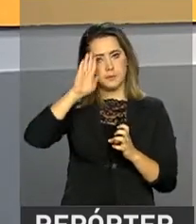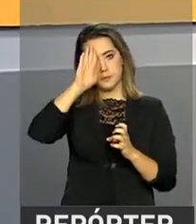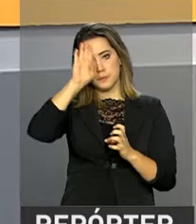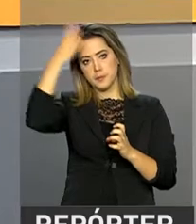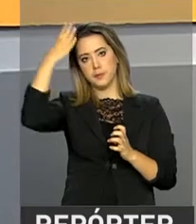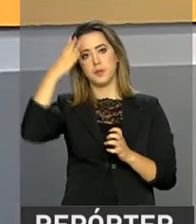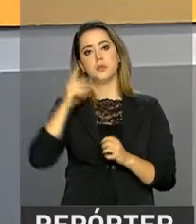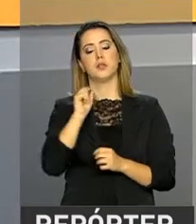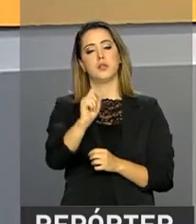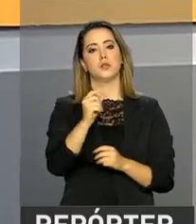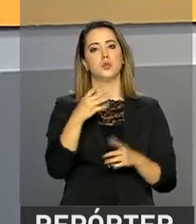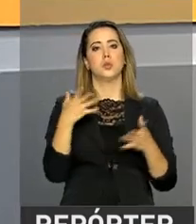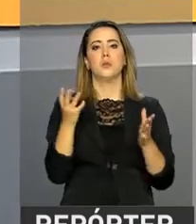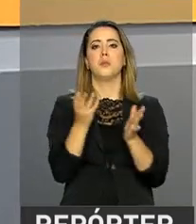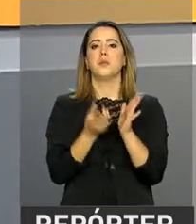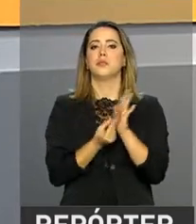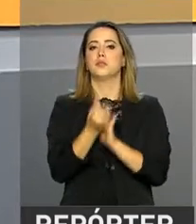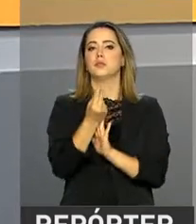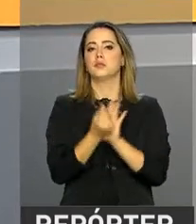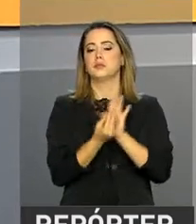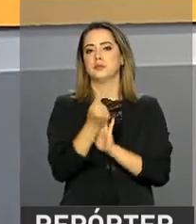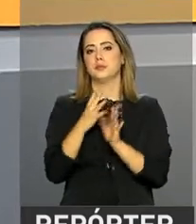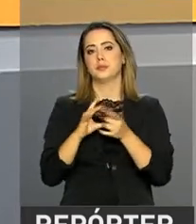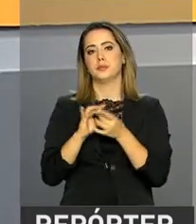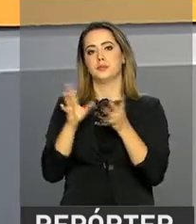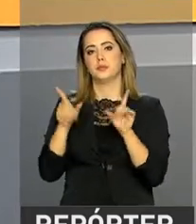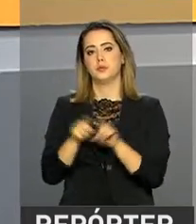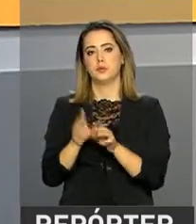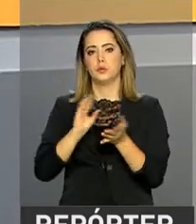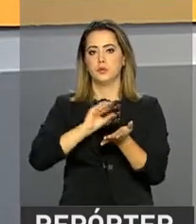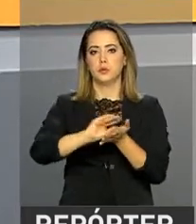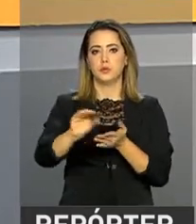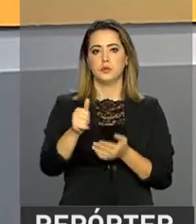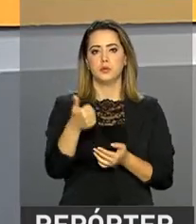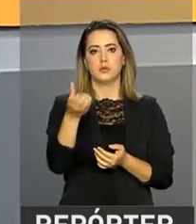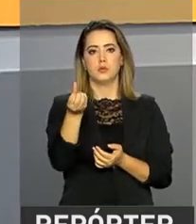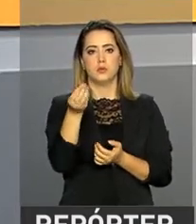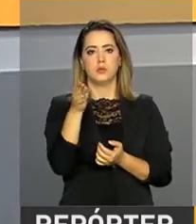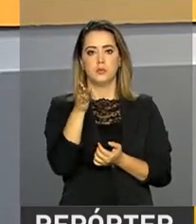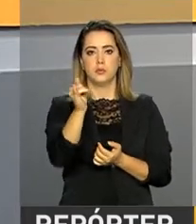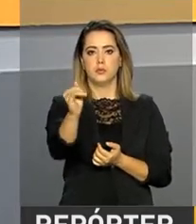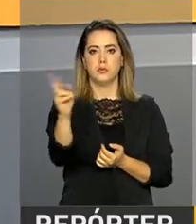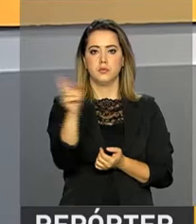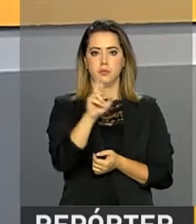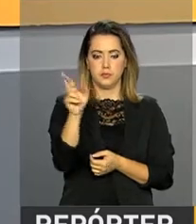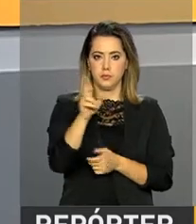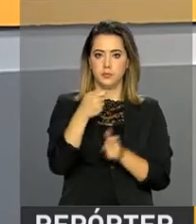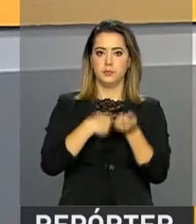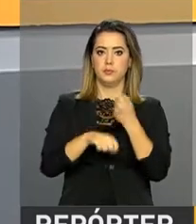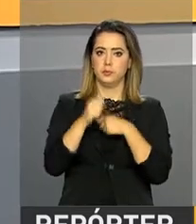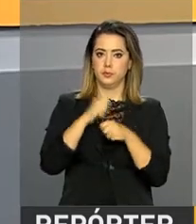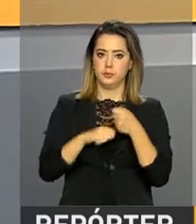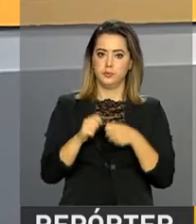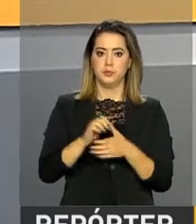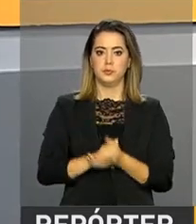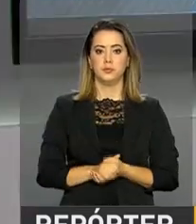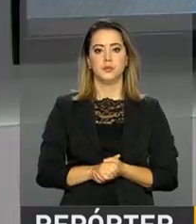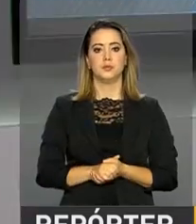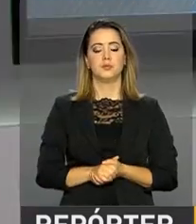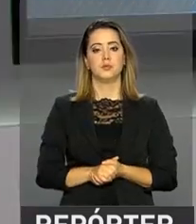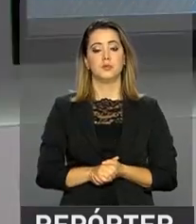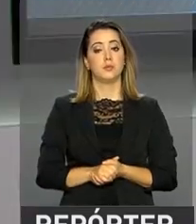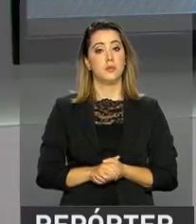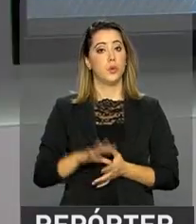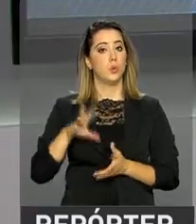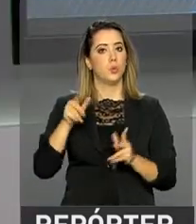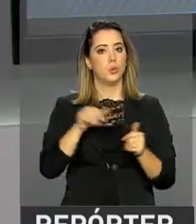outubro. Pelos cálculos do governo, a liberação deve injetar cerca de 16 bilhões de reais na economia.